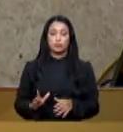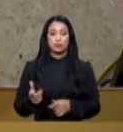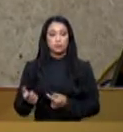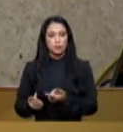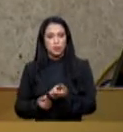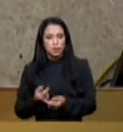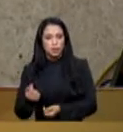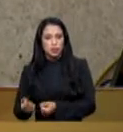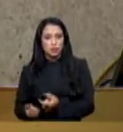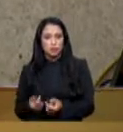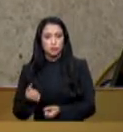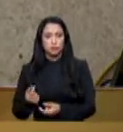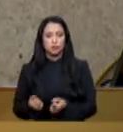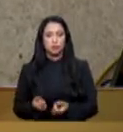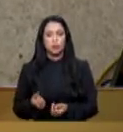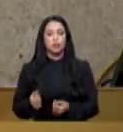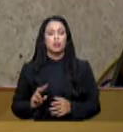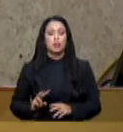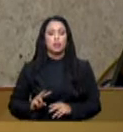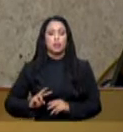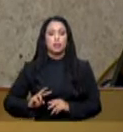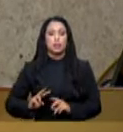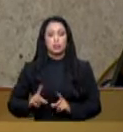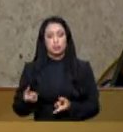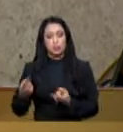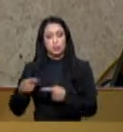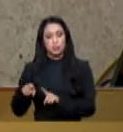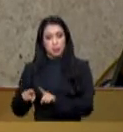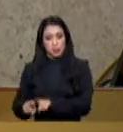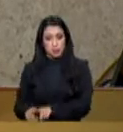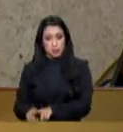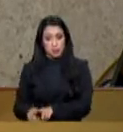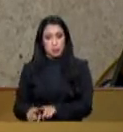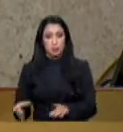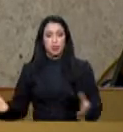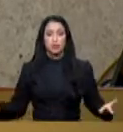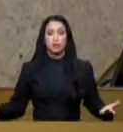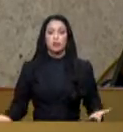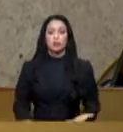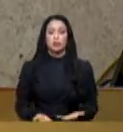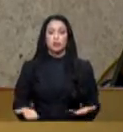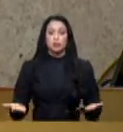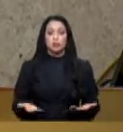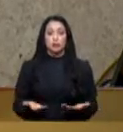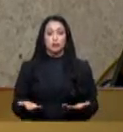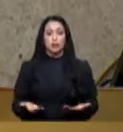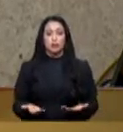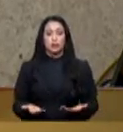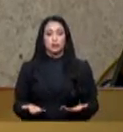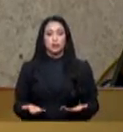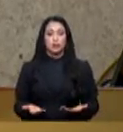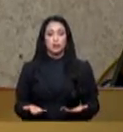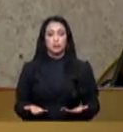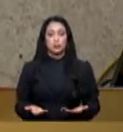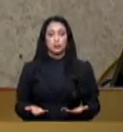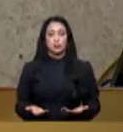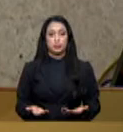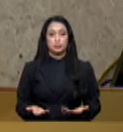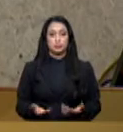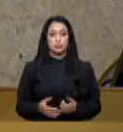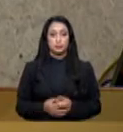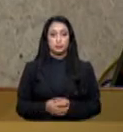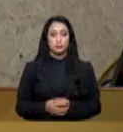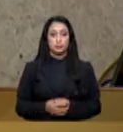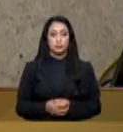econômicos, as concessionárias. Passo agora a enfrentar, por amor ao debate,